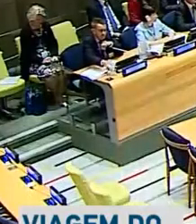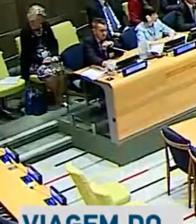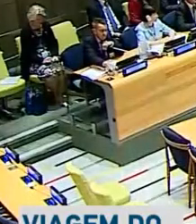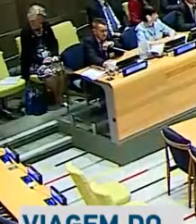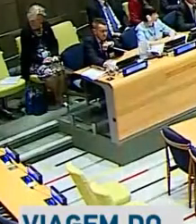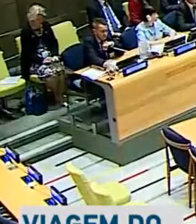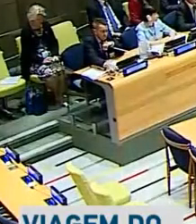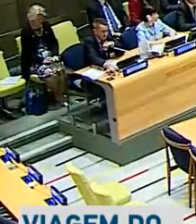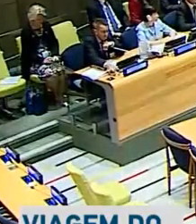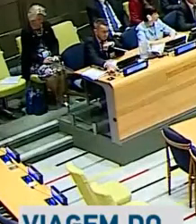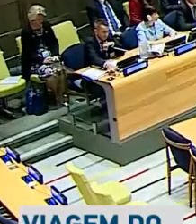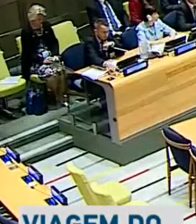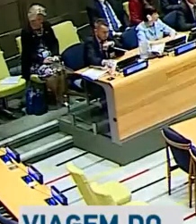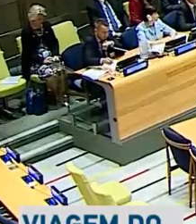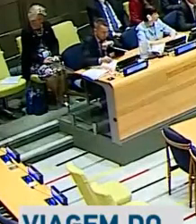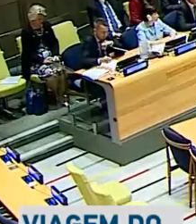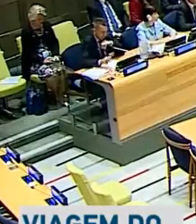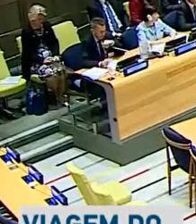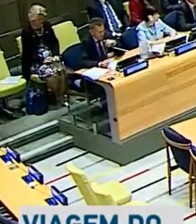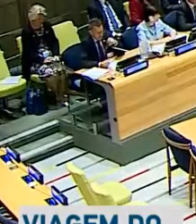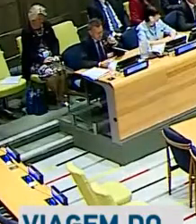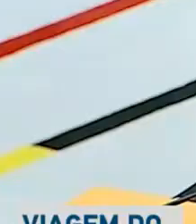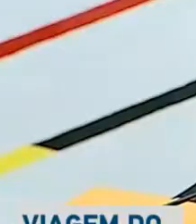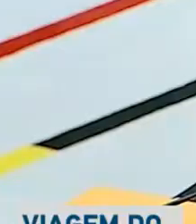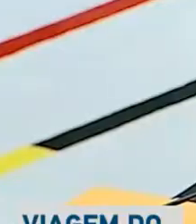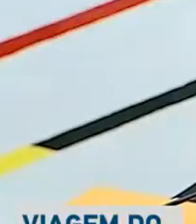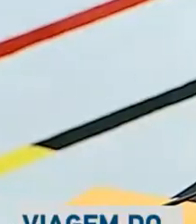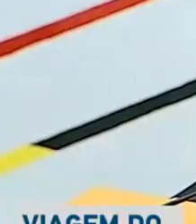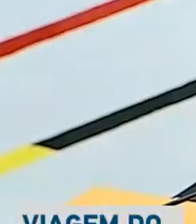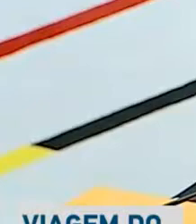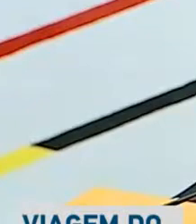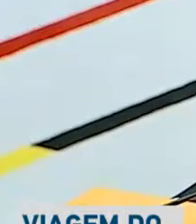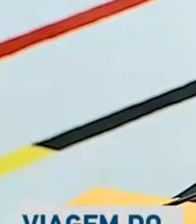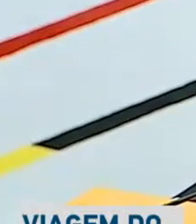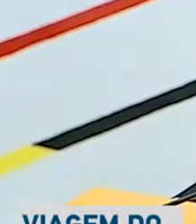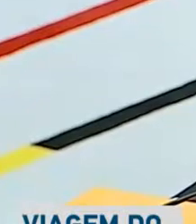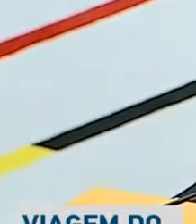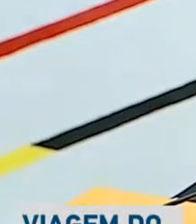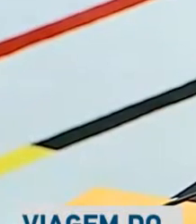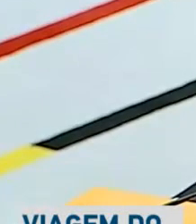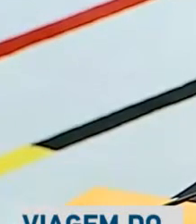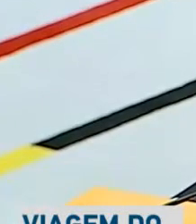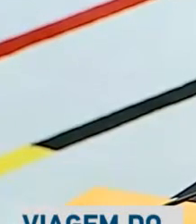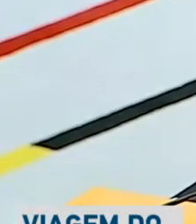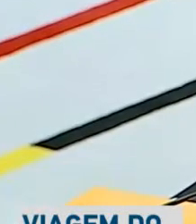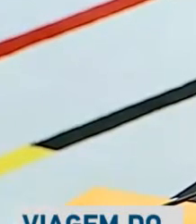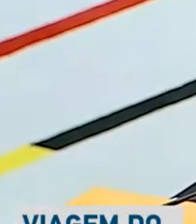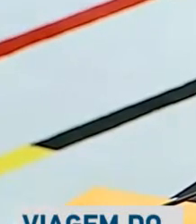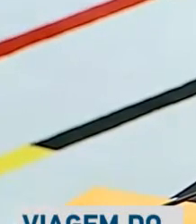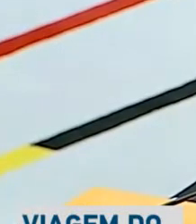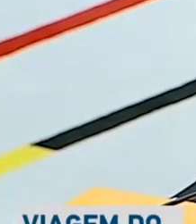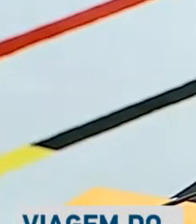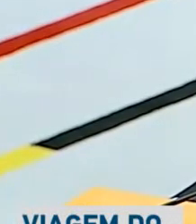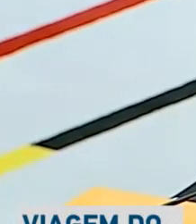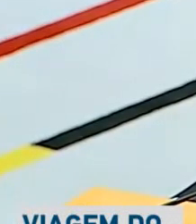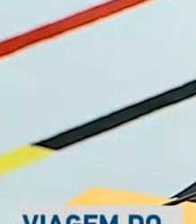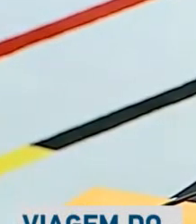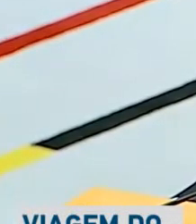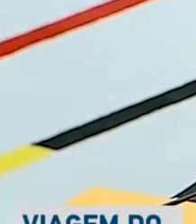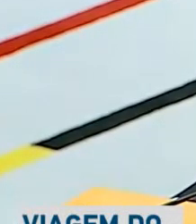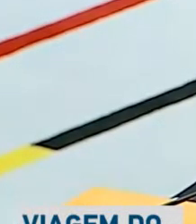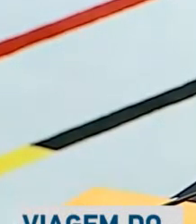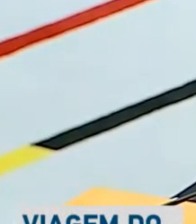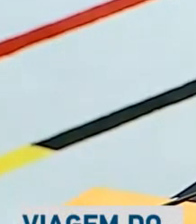países e entrará em vigor 90 dias depois de ter sido ratificado por 50 nações adotado em